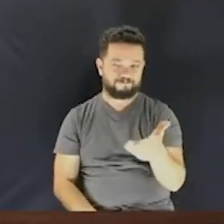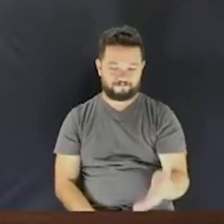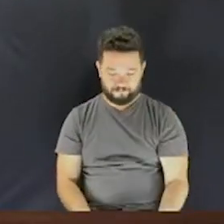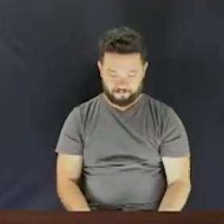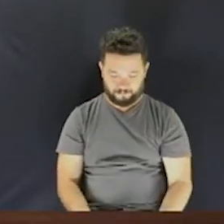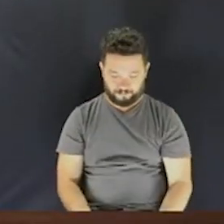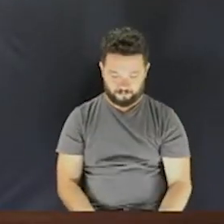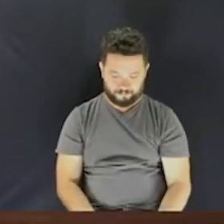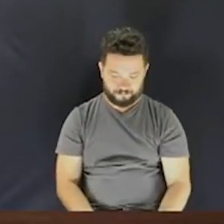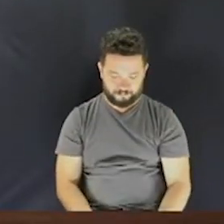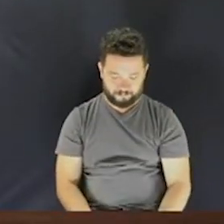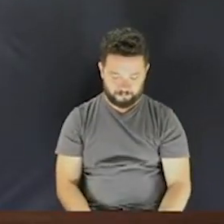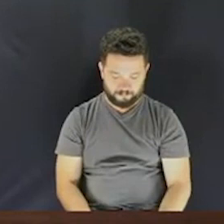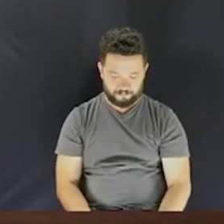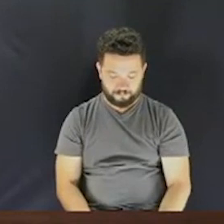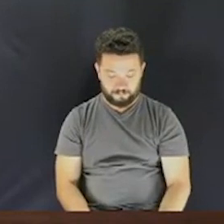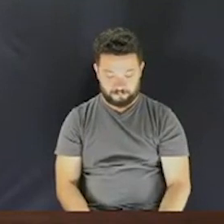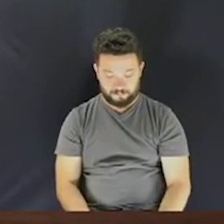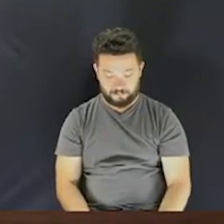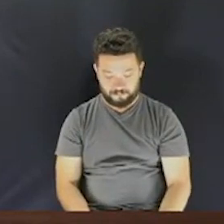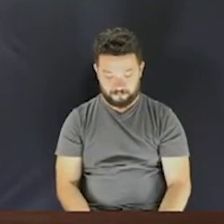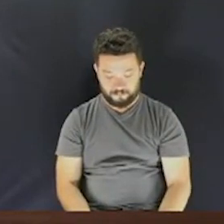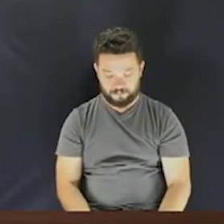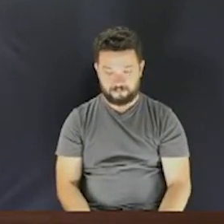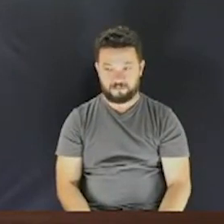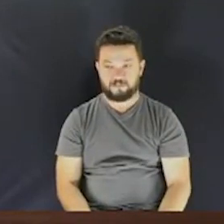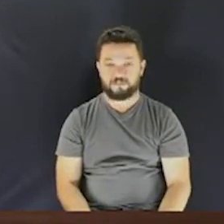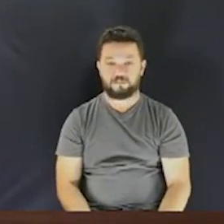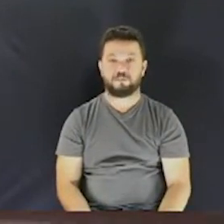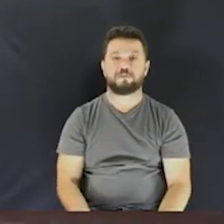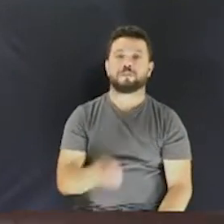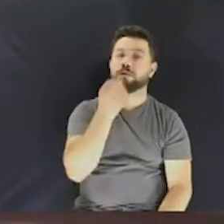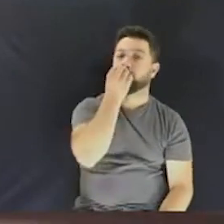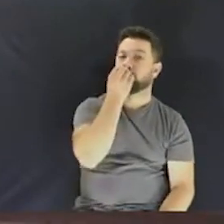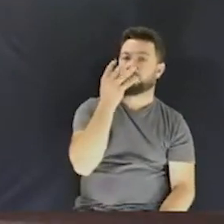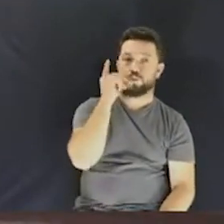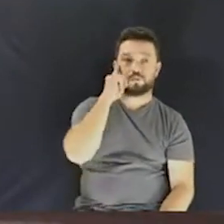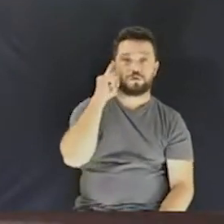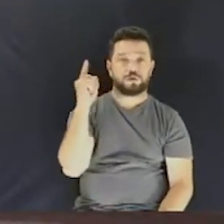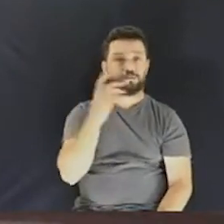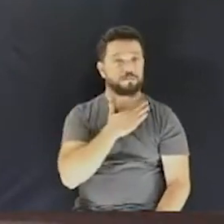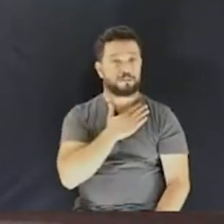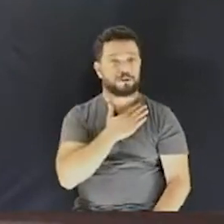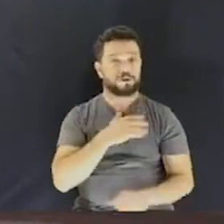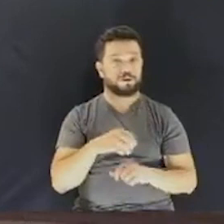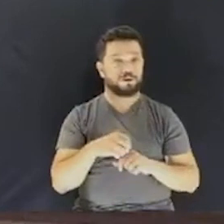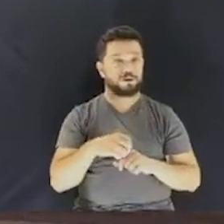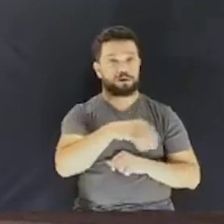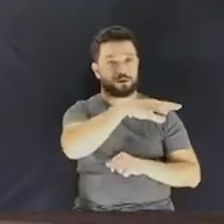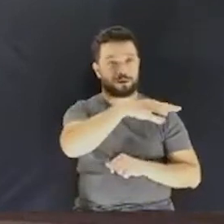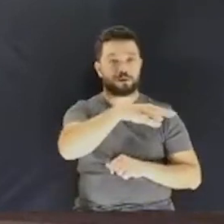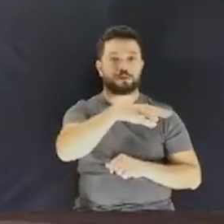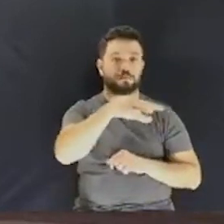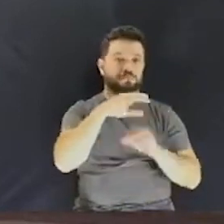minutos. Obrigado, presidente, senhores vereadoras e vereadoras. Essa sugestão que eu trago hoje, aparentemente uma sugestão bastante simples,